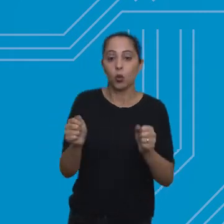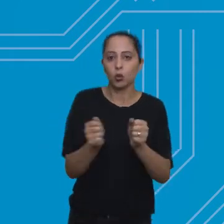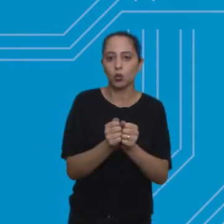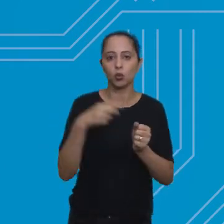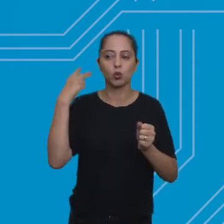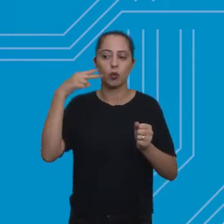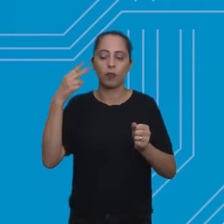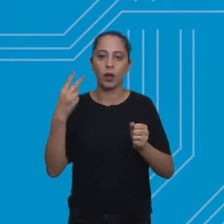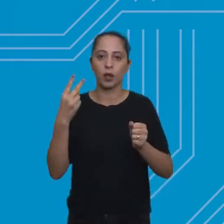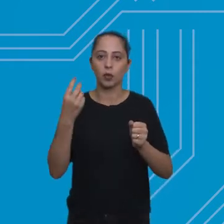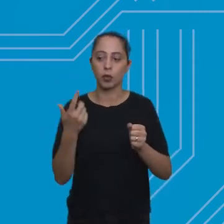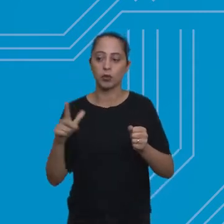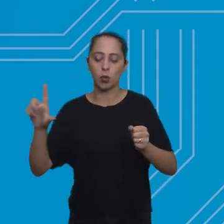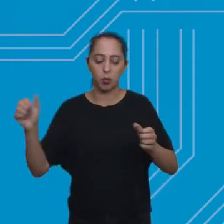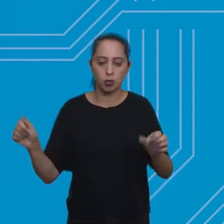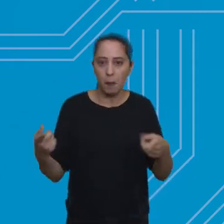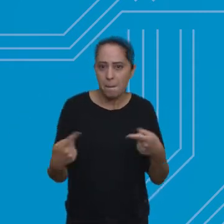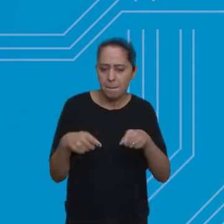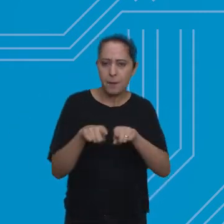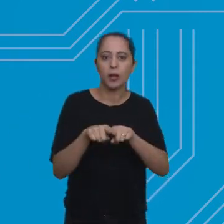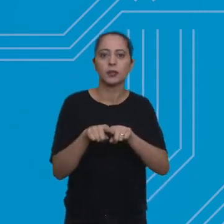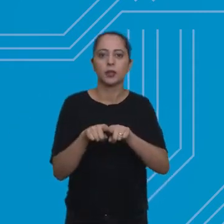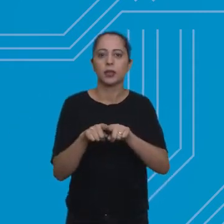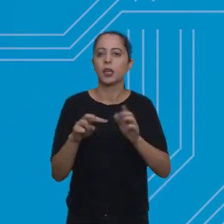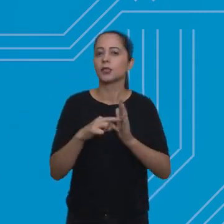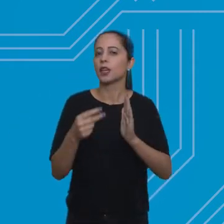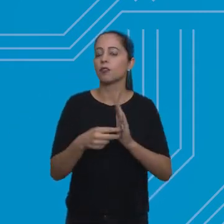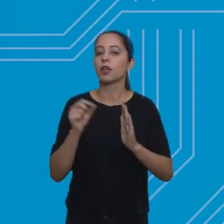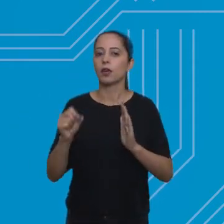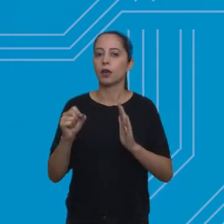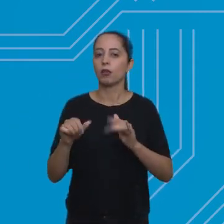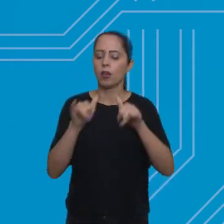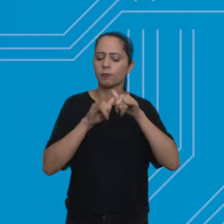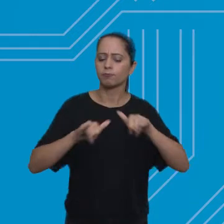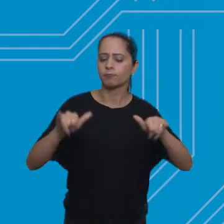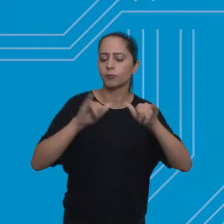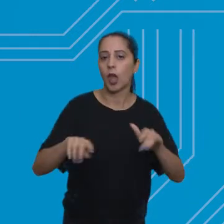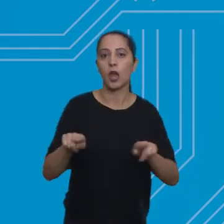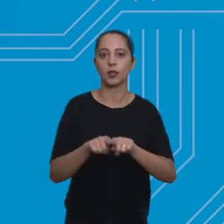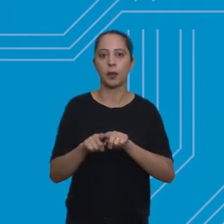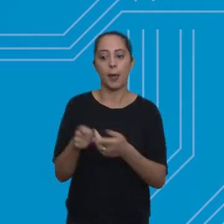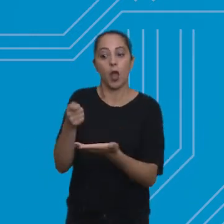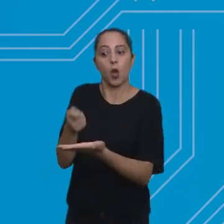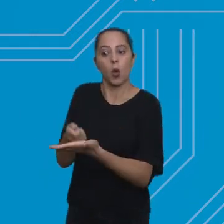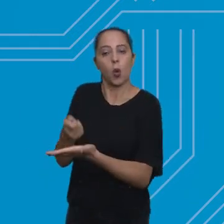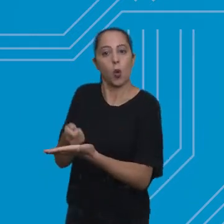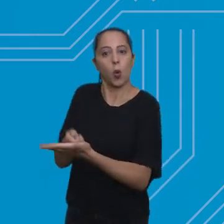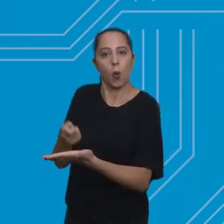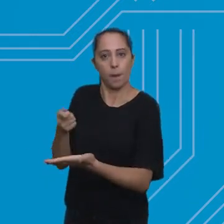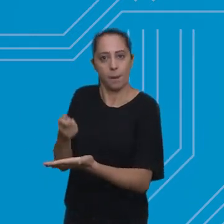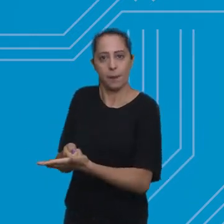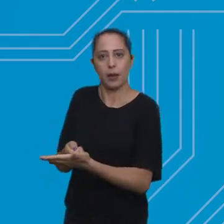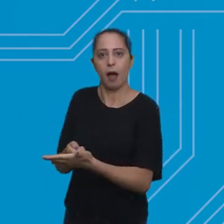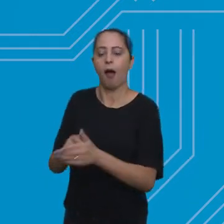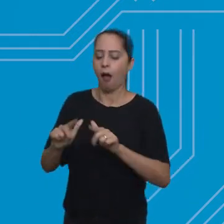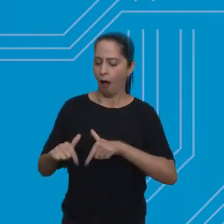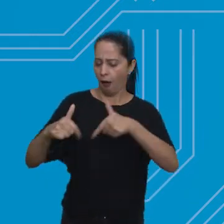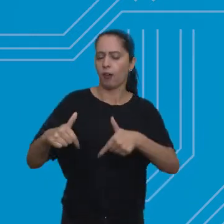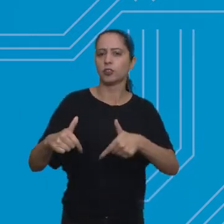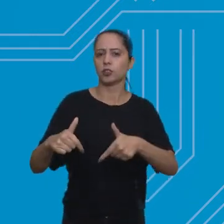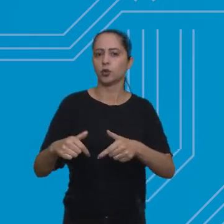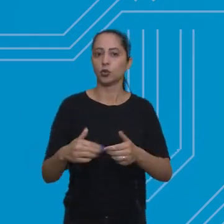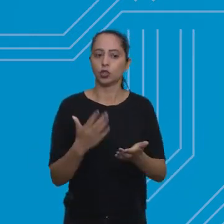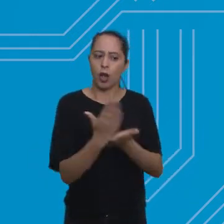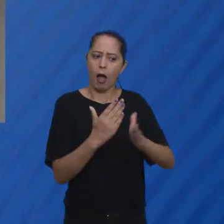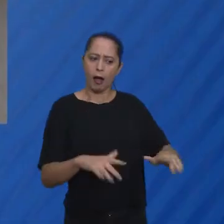outros 13 parlamentares, é uma forma de dar mais visibilidade ao tema e cobrar das autoridades ações efetivas para erradicar